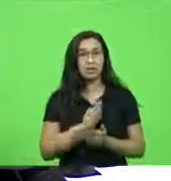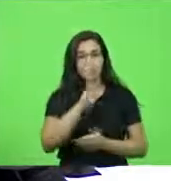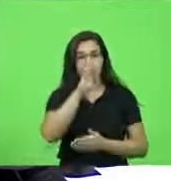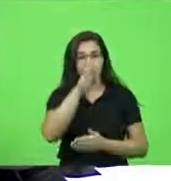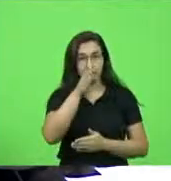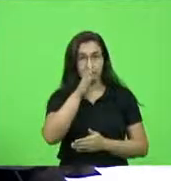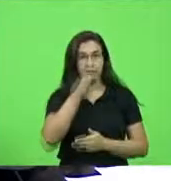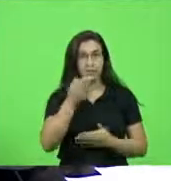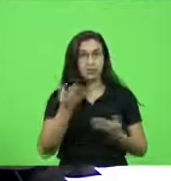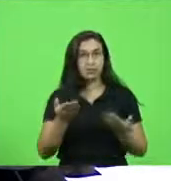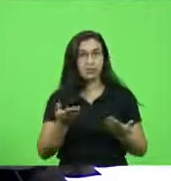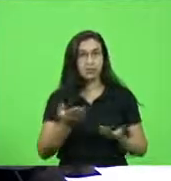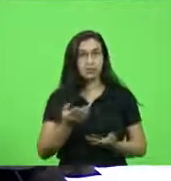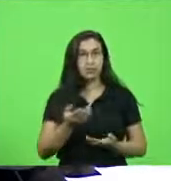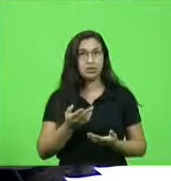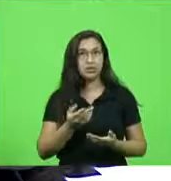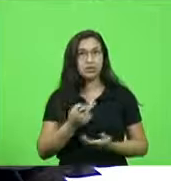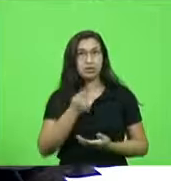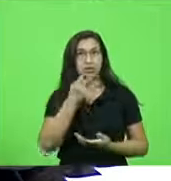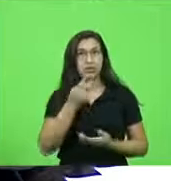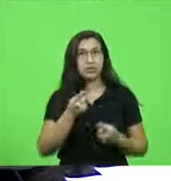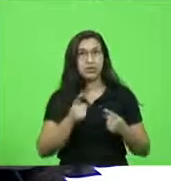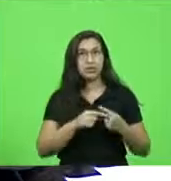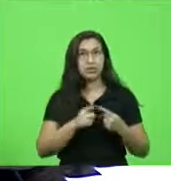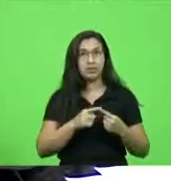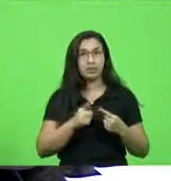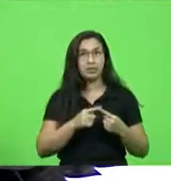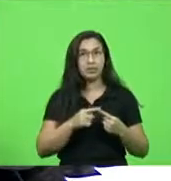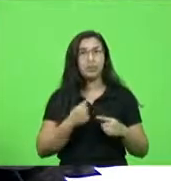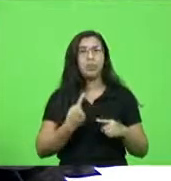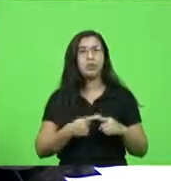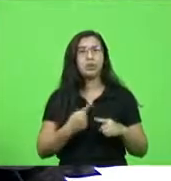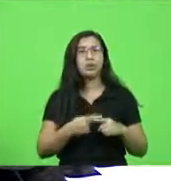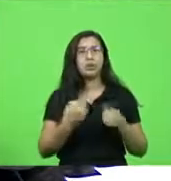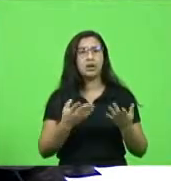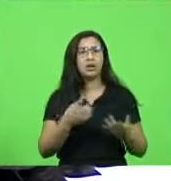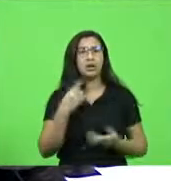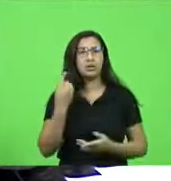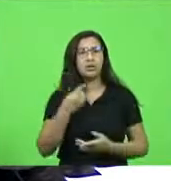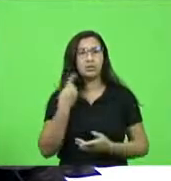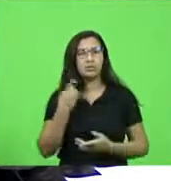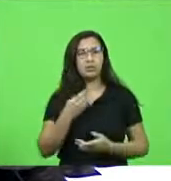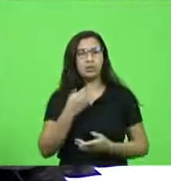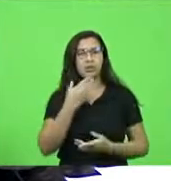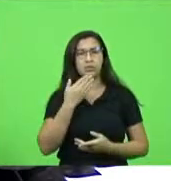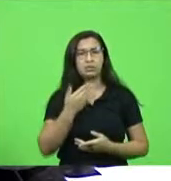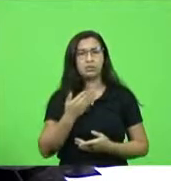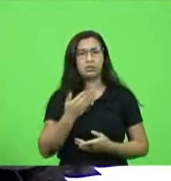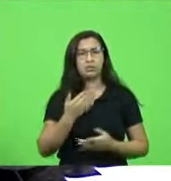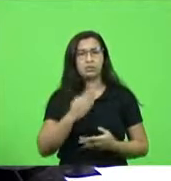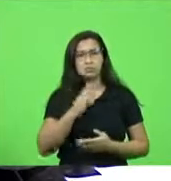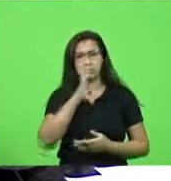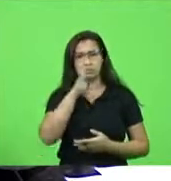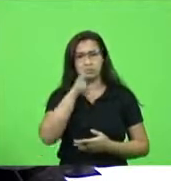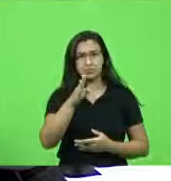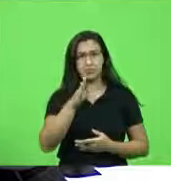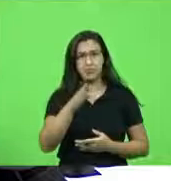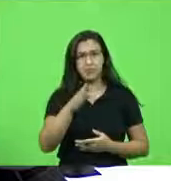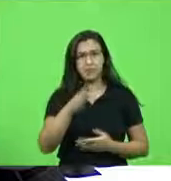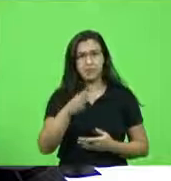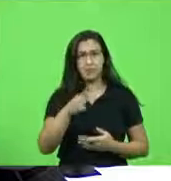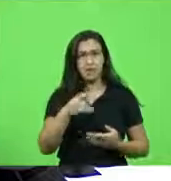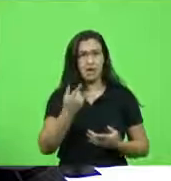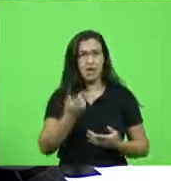bom motivo? Eu vou dar. Primeiro, por que a deputada resiste a um pedido de prioridade se o pedido de prioridade vai ainda